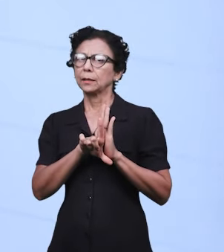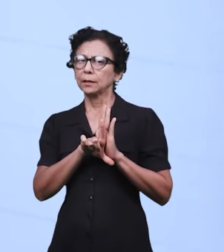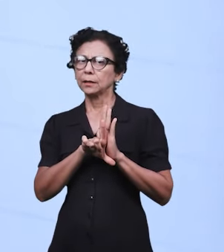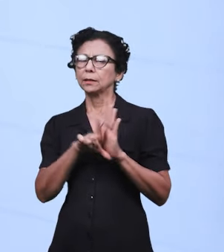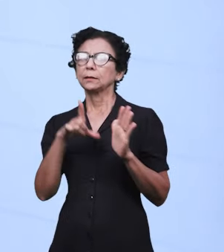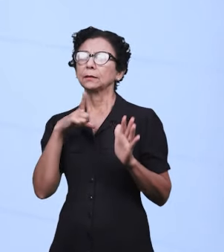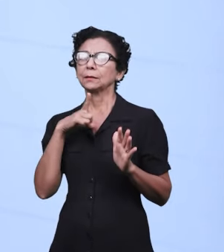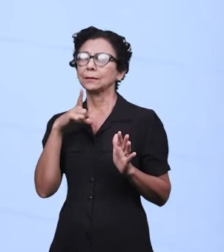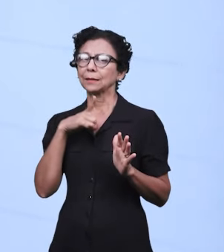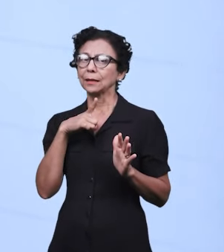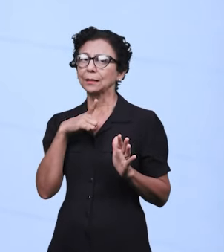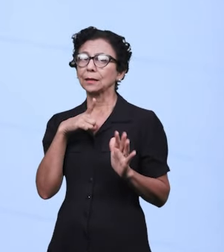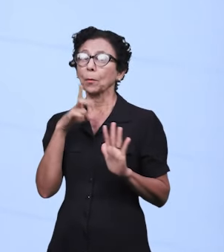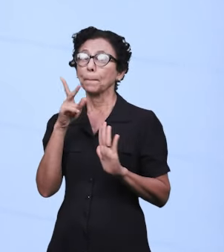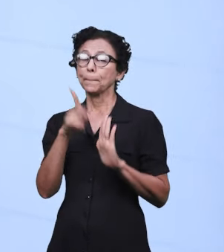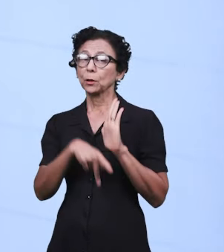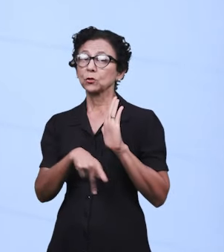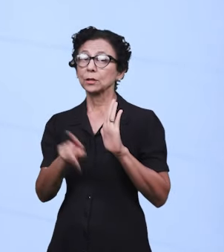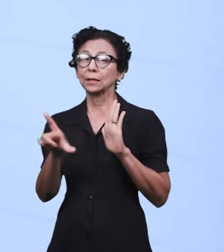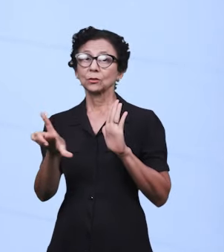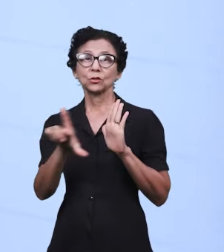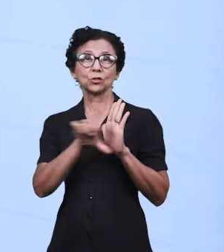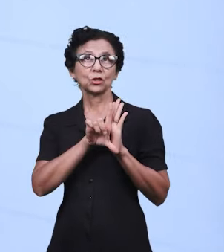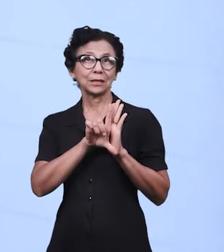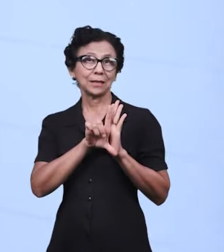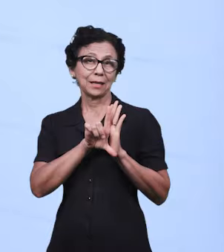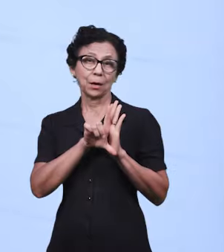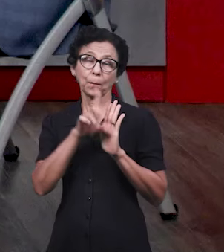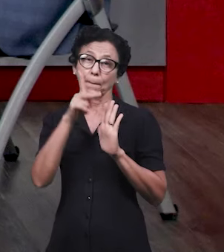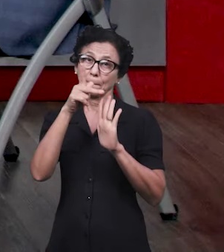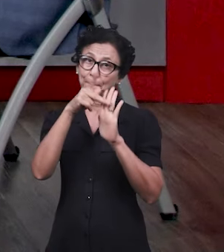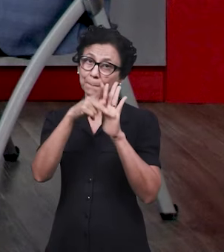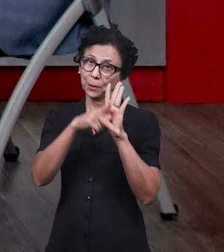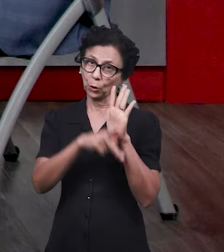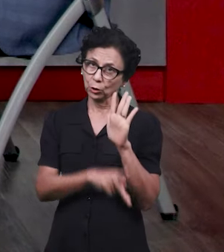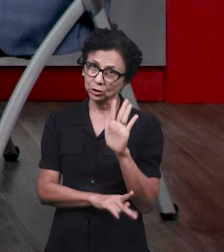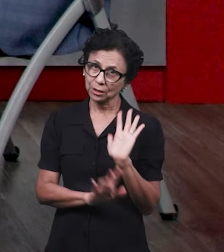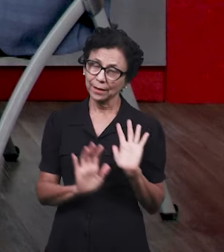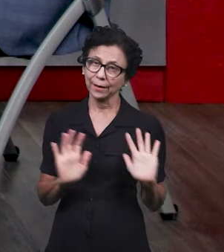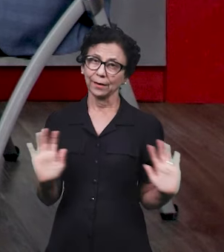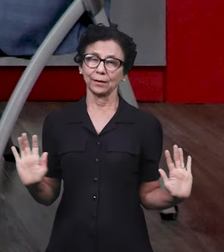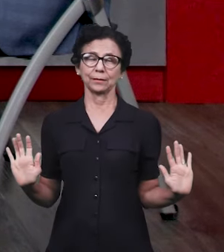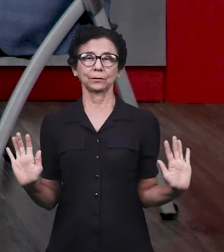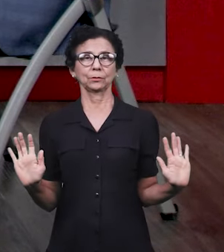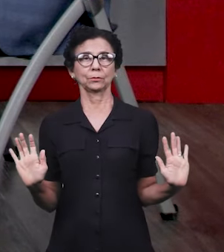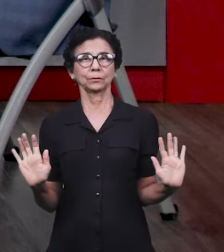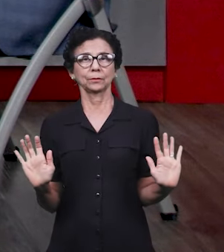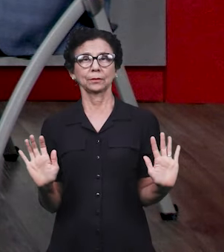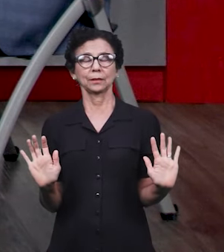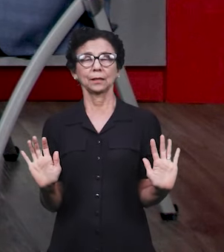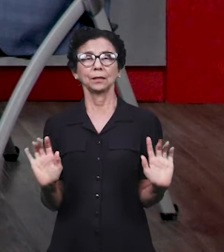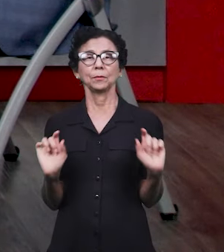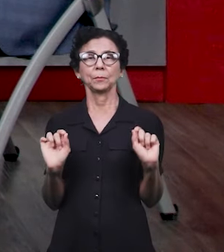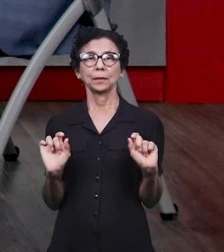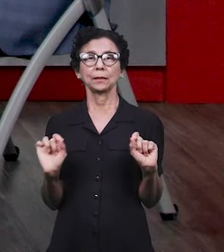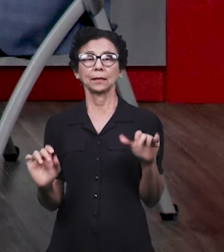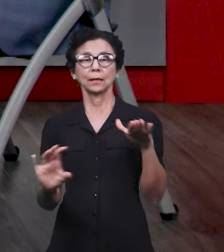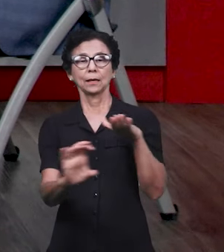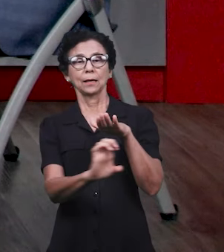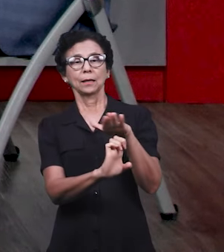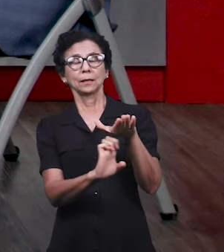aqui que é um projeto de lei. Ainda não tem nada definido. Ainda não definido. está definido, né, para que as